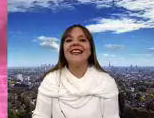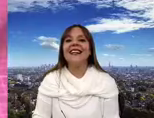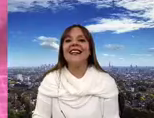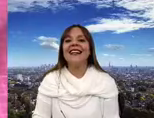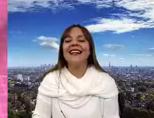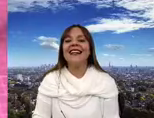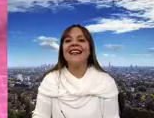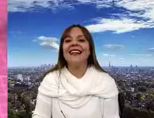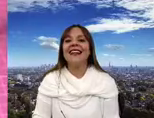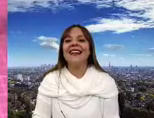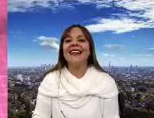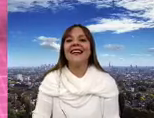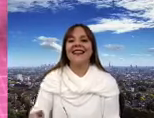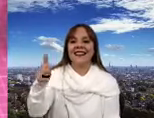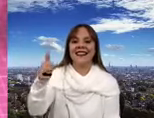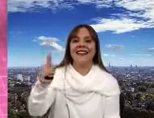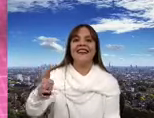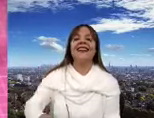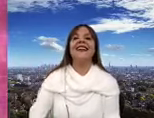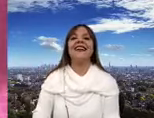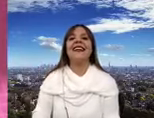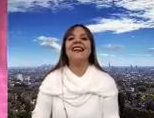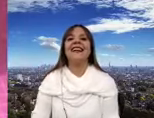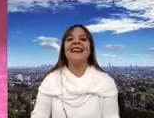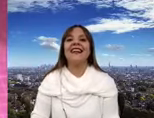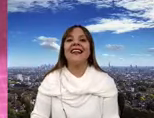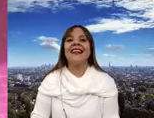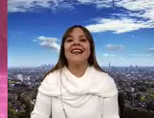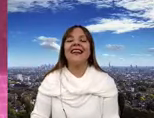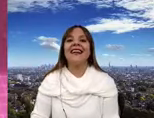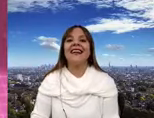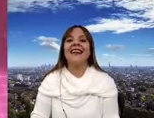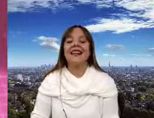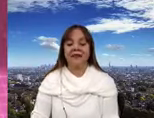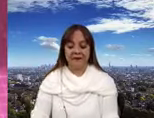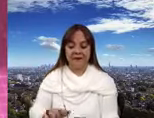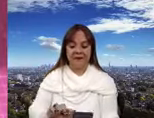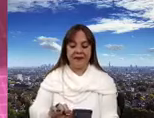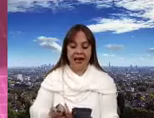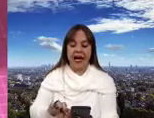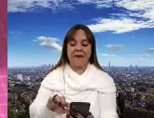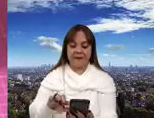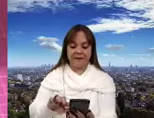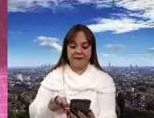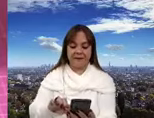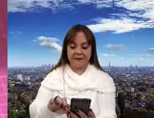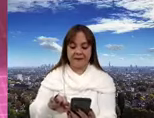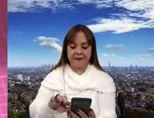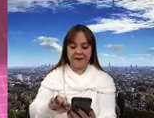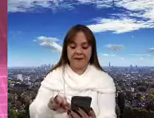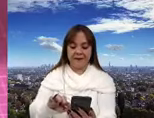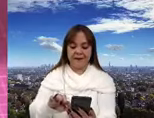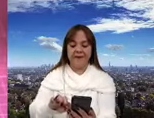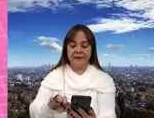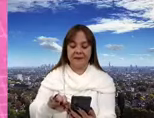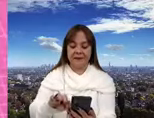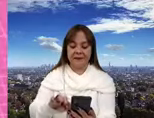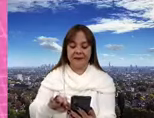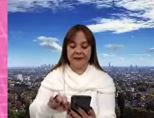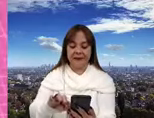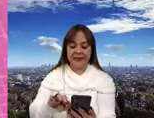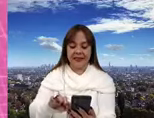papel cartão que na frente ele é branco e atrás ele é pardo. Tá. Ele não é muito fino. E aí